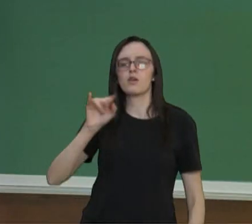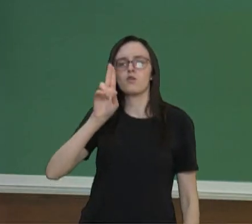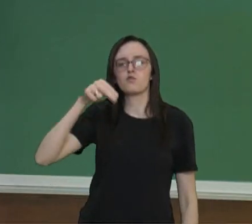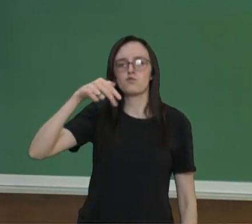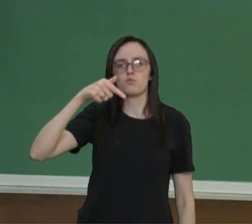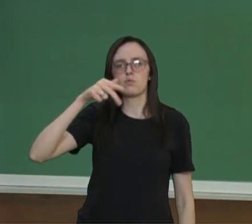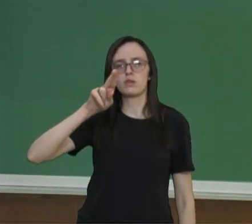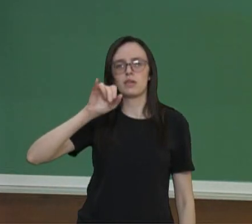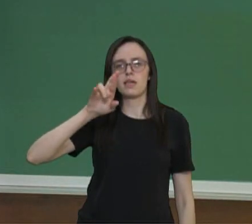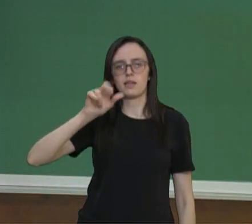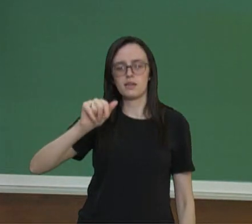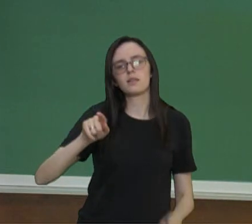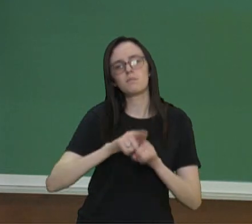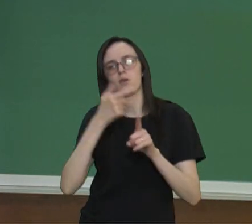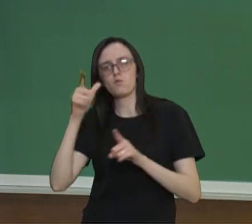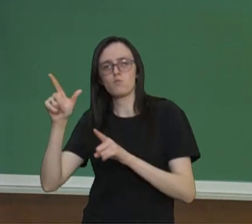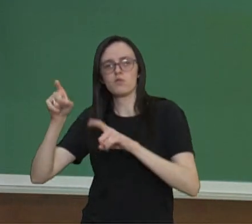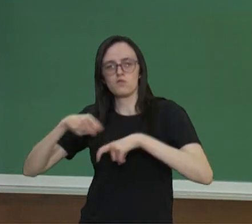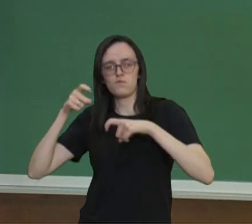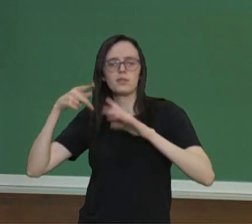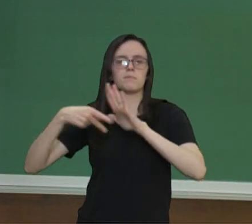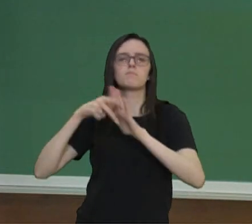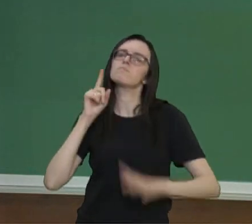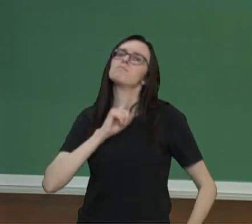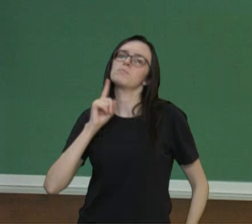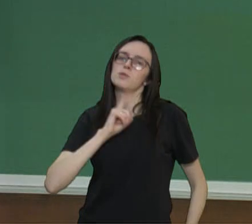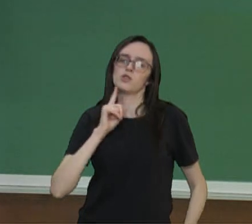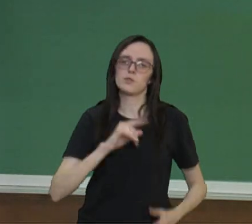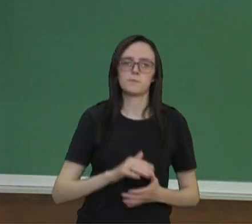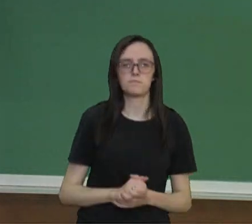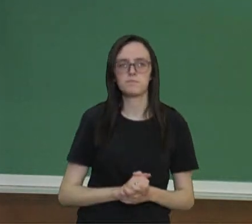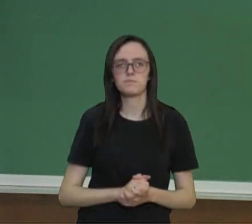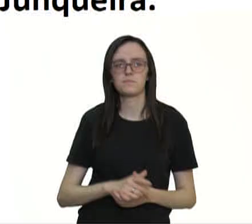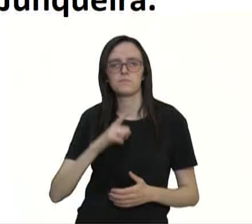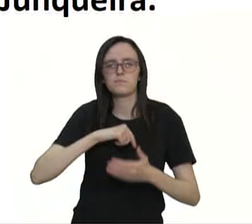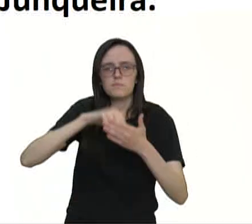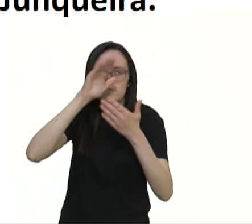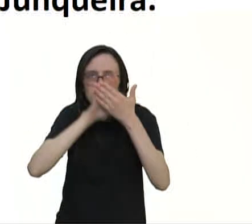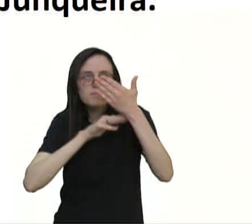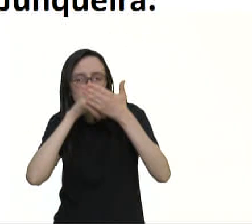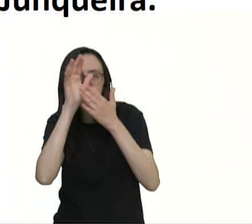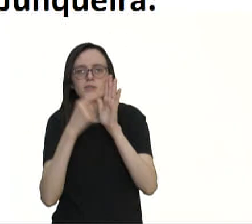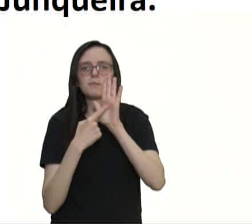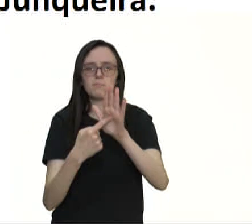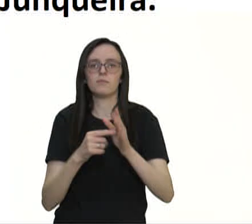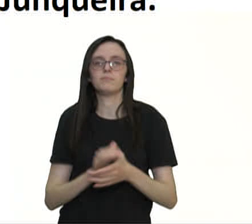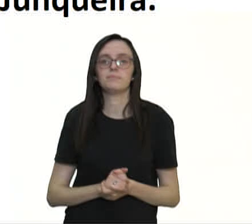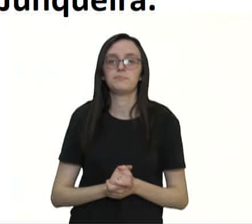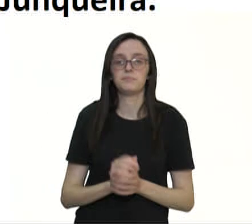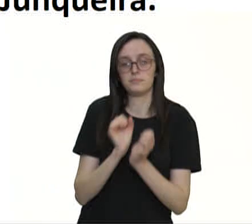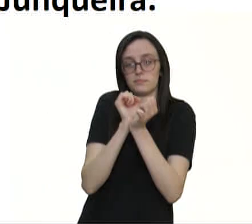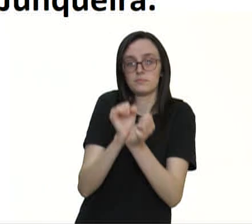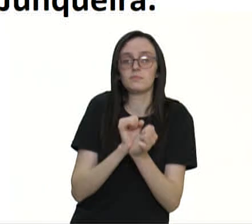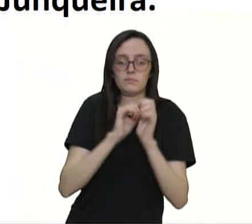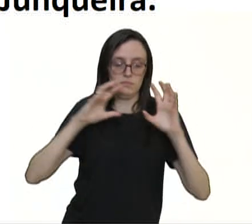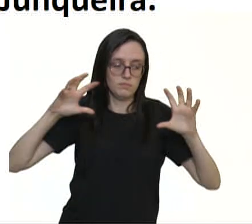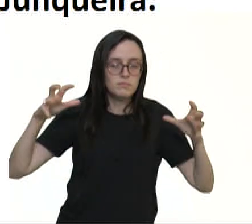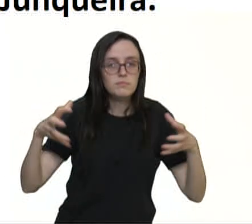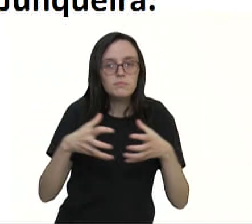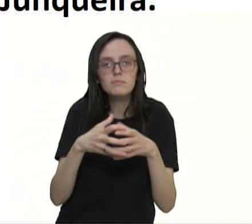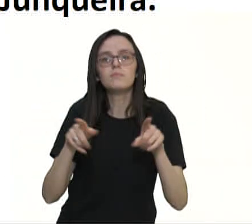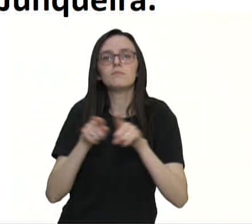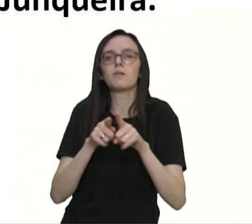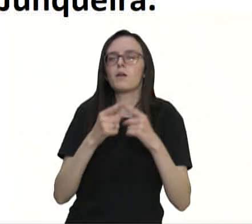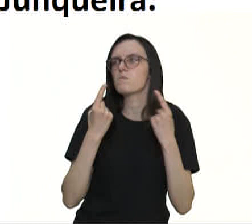Campo Alegre e Bela Cruz, sul de Minas. Aqui você tem uma pintura mostrando isso. Os escravizados se reuniram